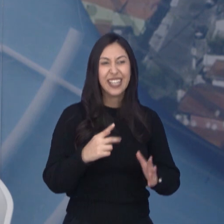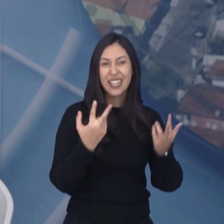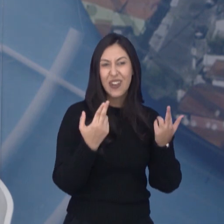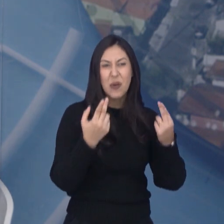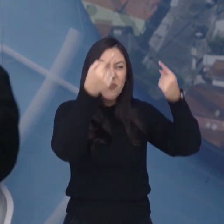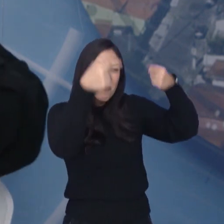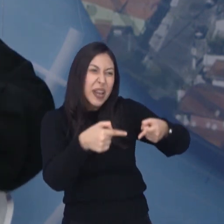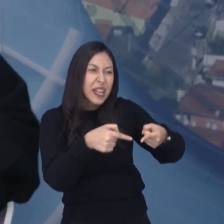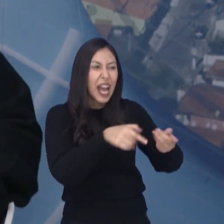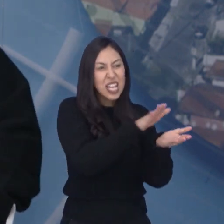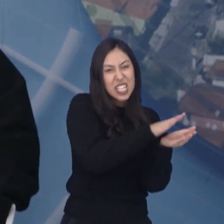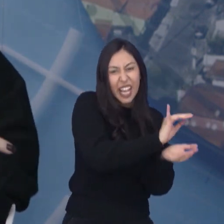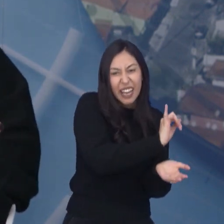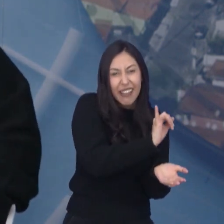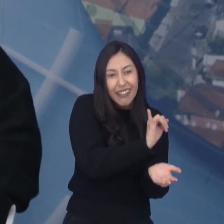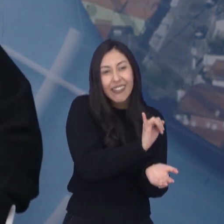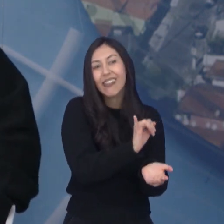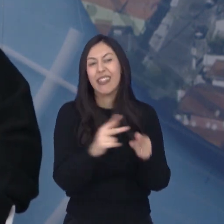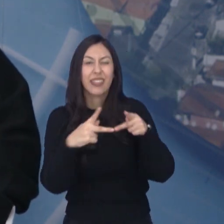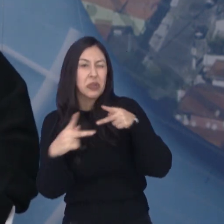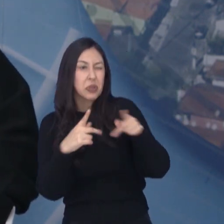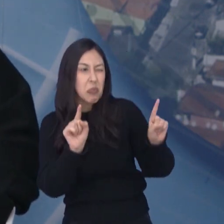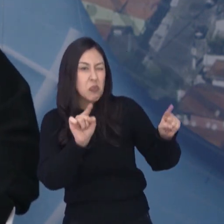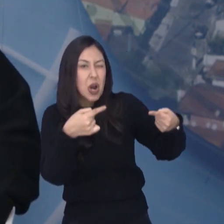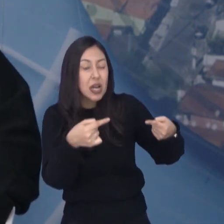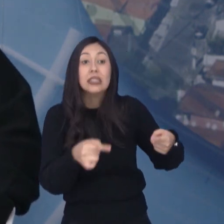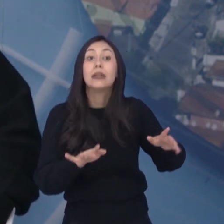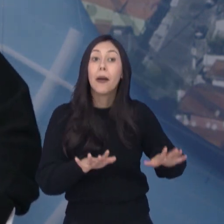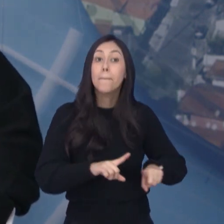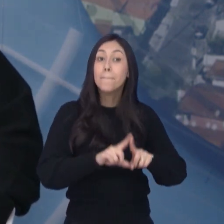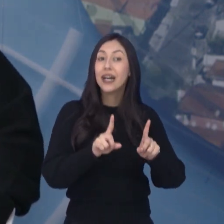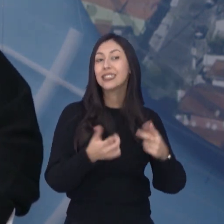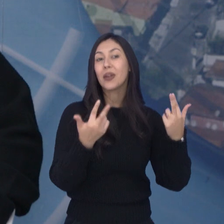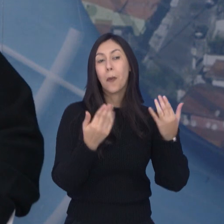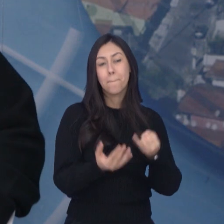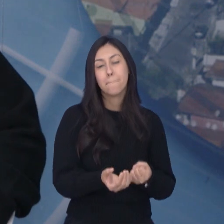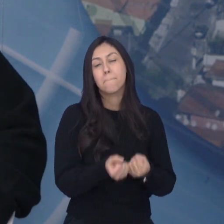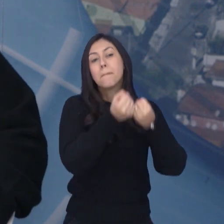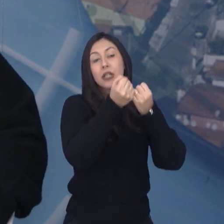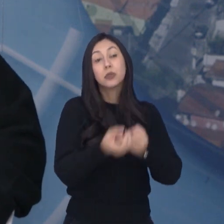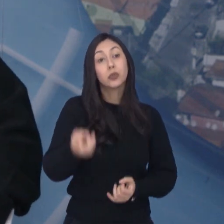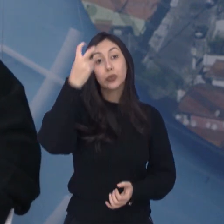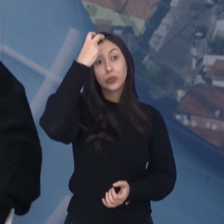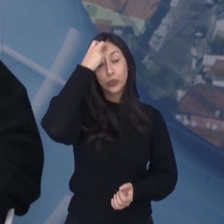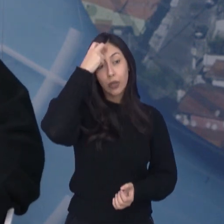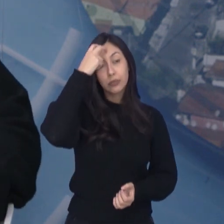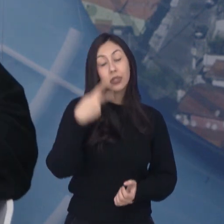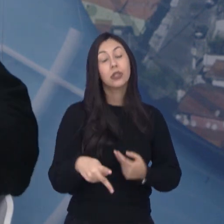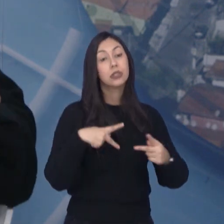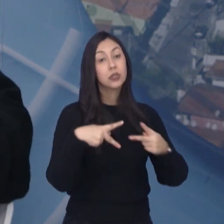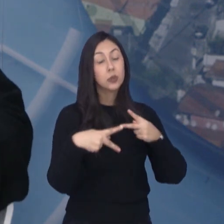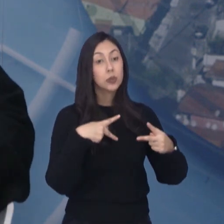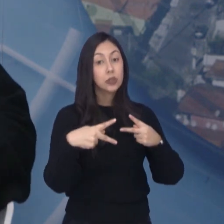deixa para lá. O bolinho caipira, inclusive, que é patrimônio cultural e gastronômico aqui em São José dos Campos,